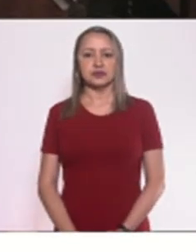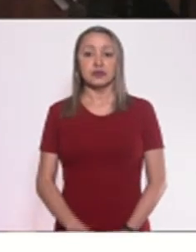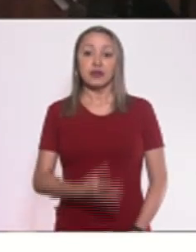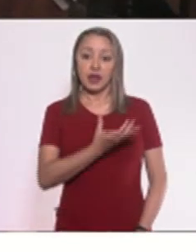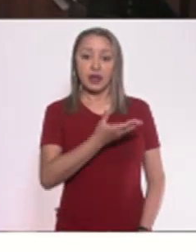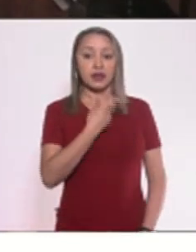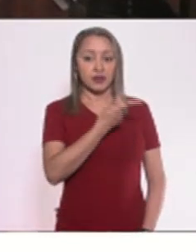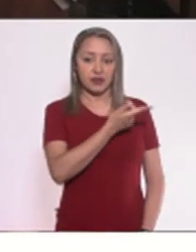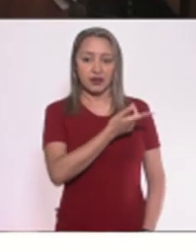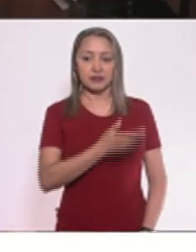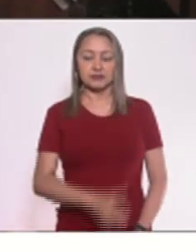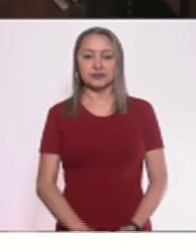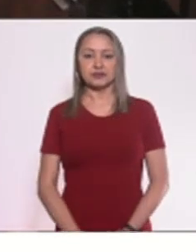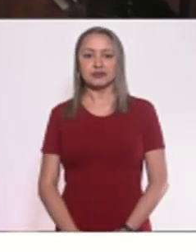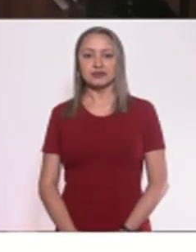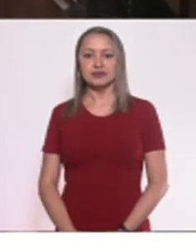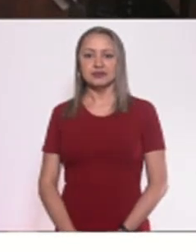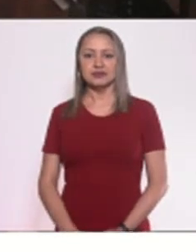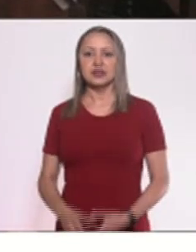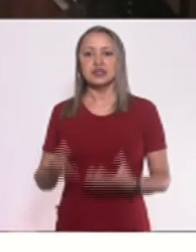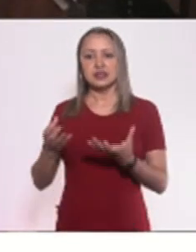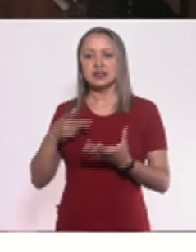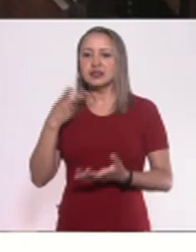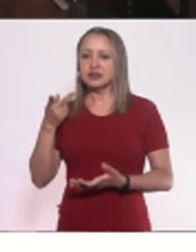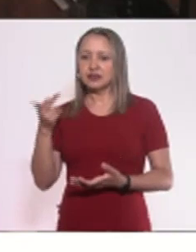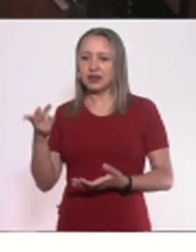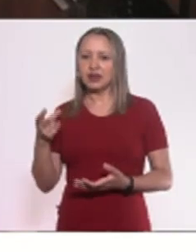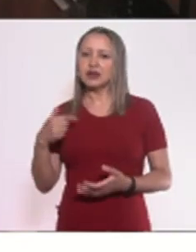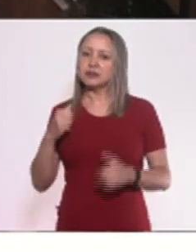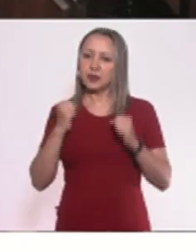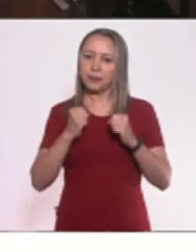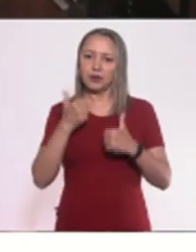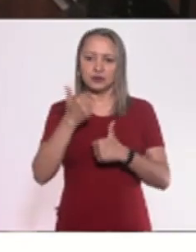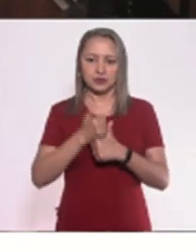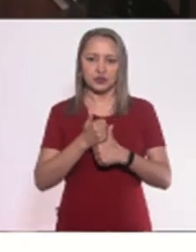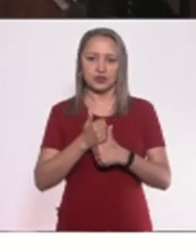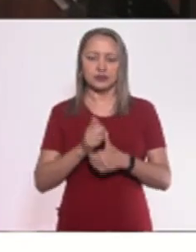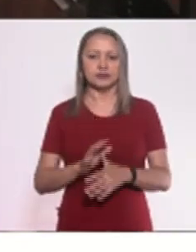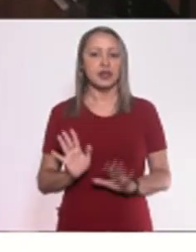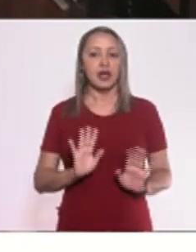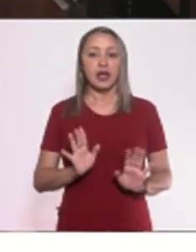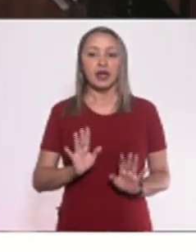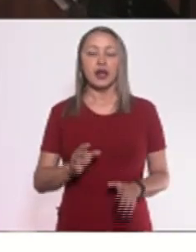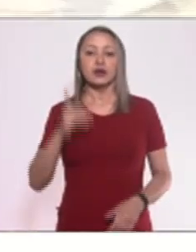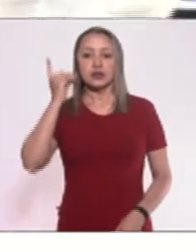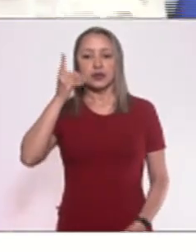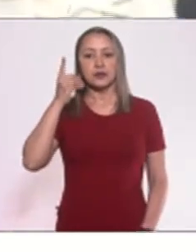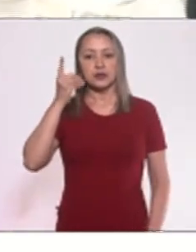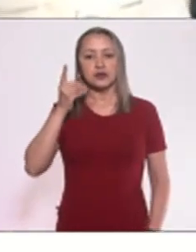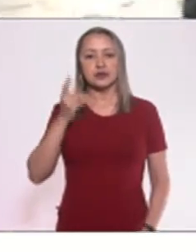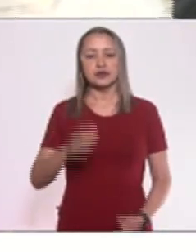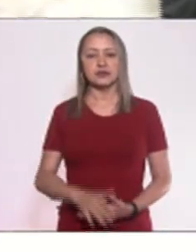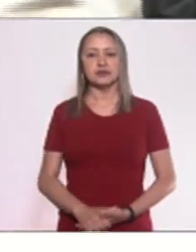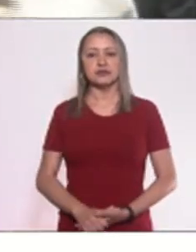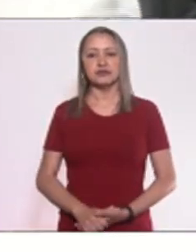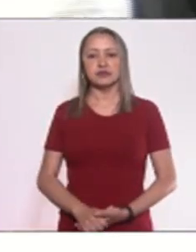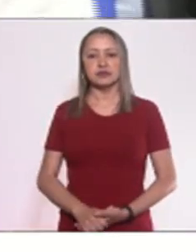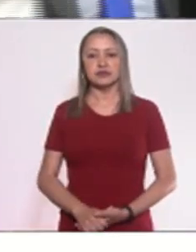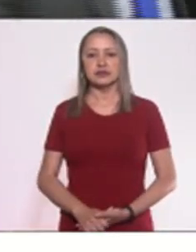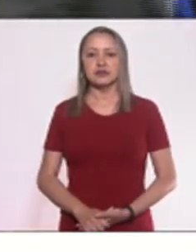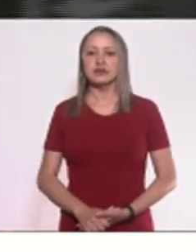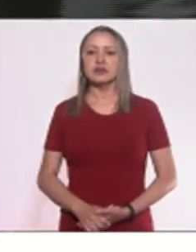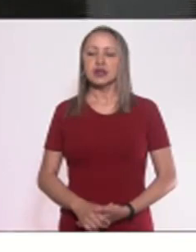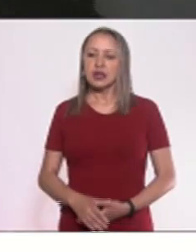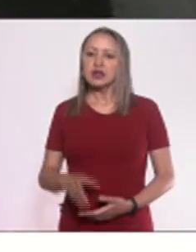palavra? Se quiser, eu ocupo... Não, deputado, eu me sinto contemplada pela intervenção de